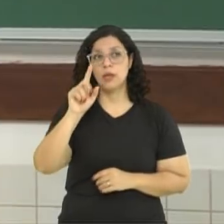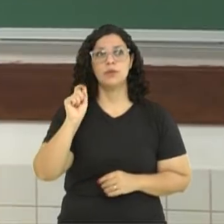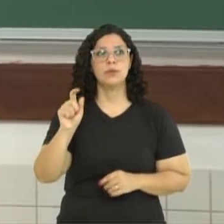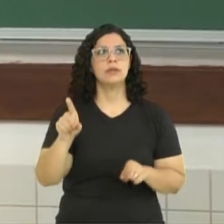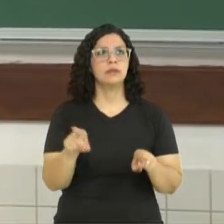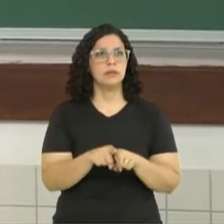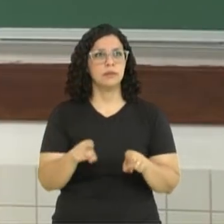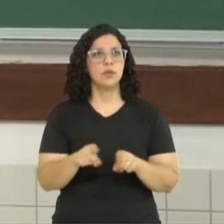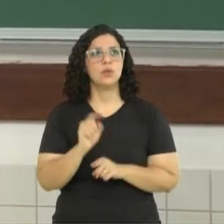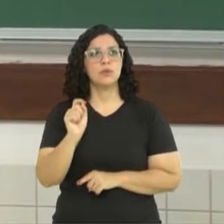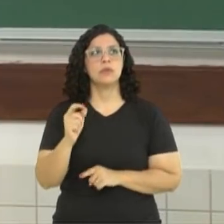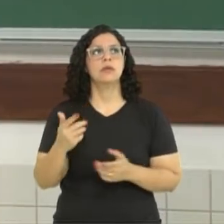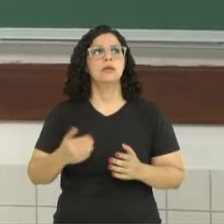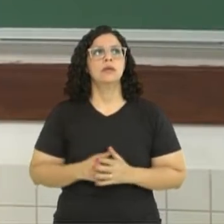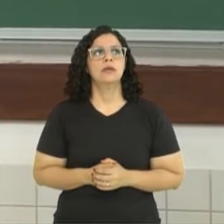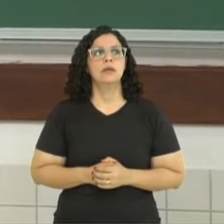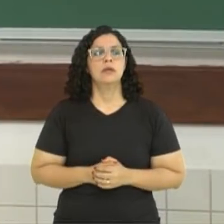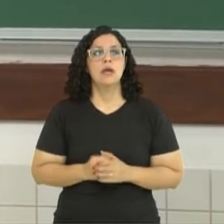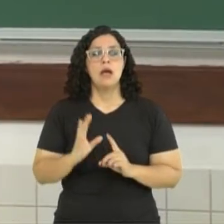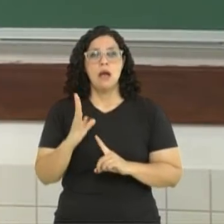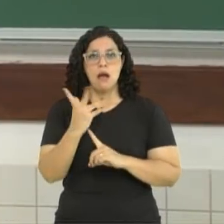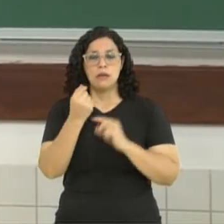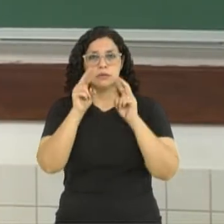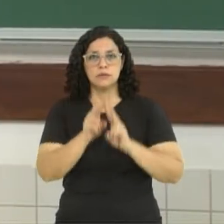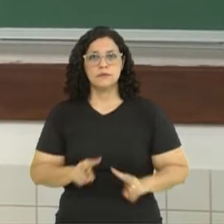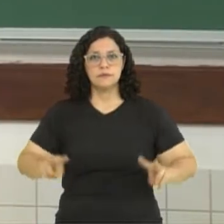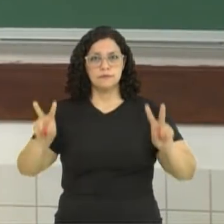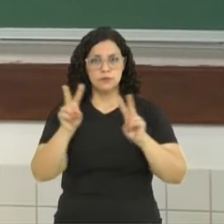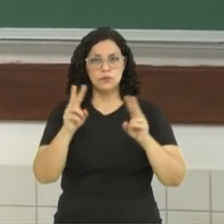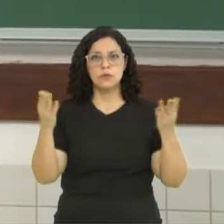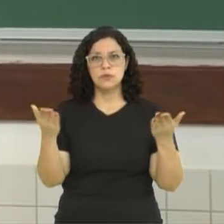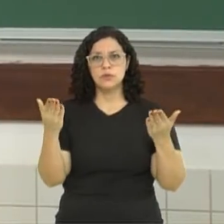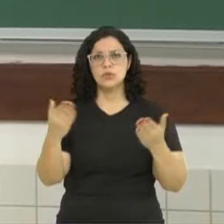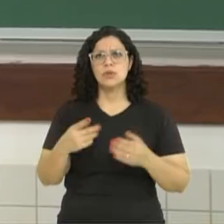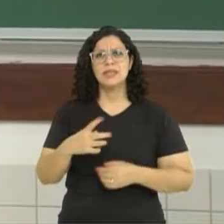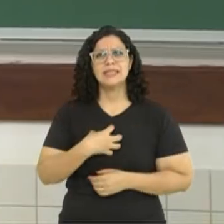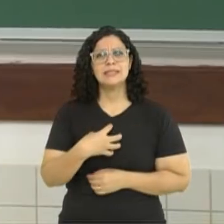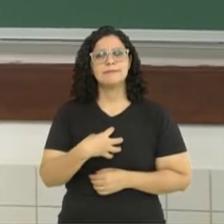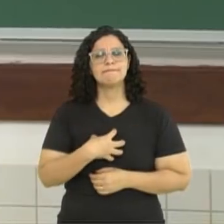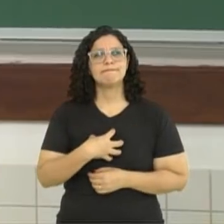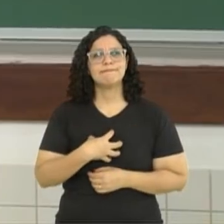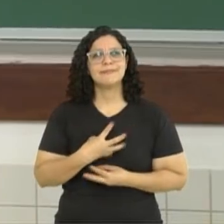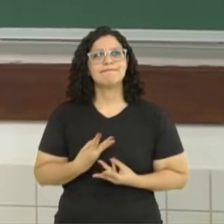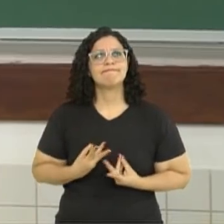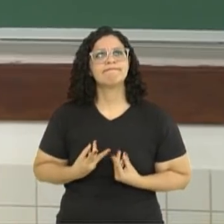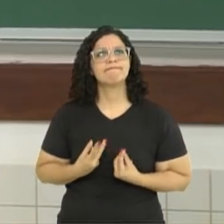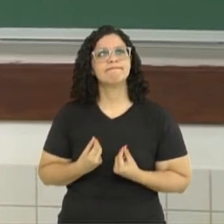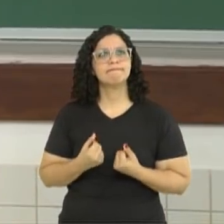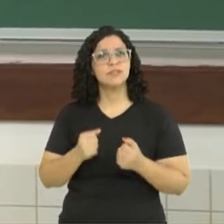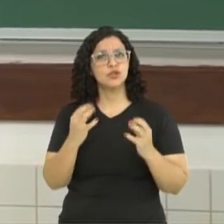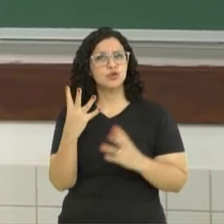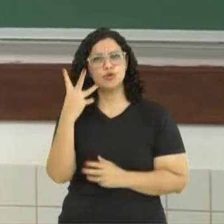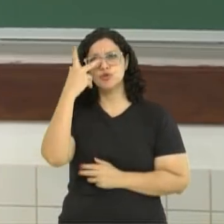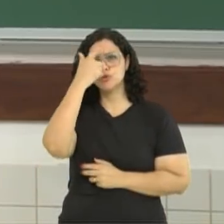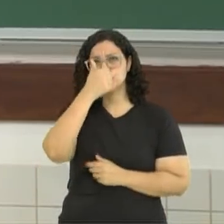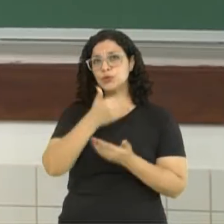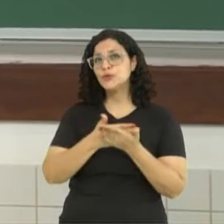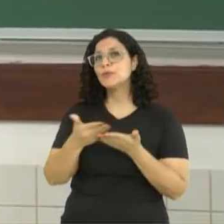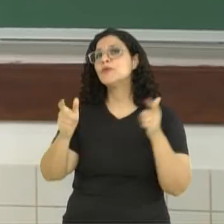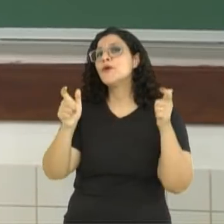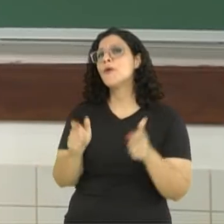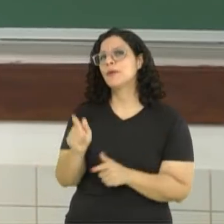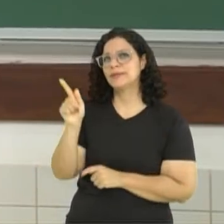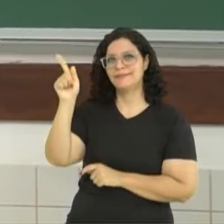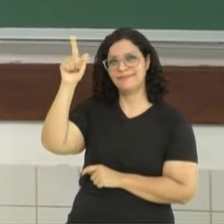estava esquecendo, que as artes visuais, elas têm esse senso que nós temos de beleza que vem lá da antiga